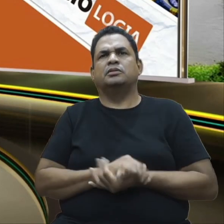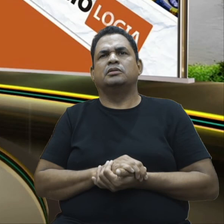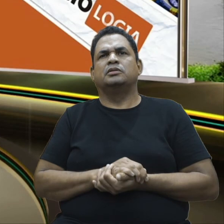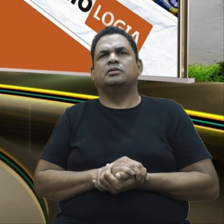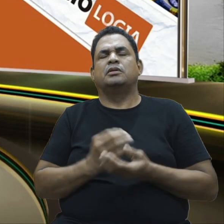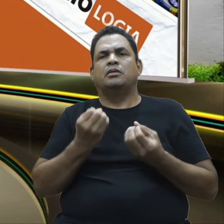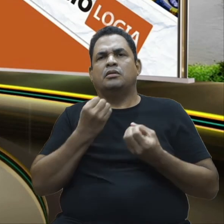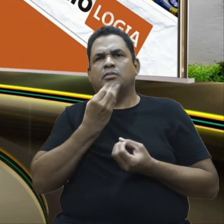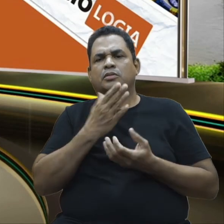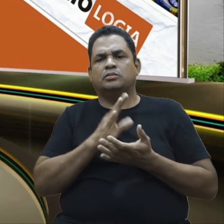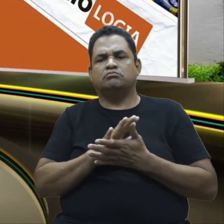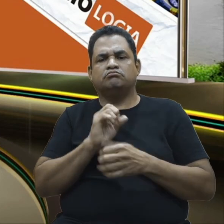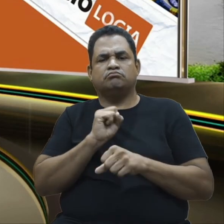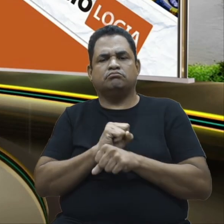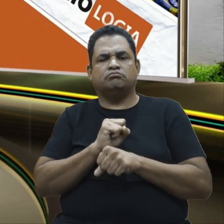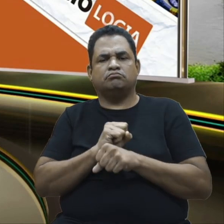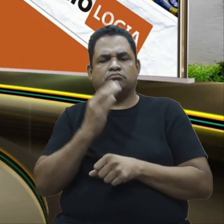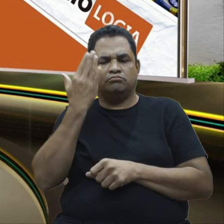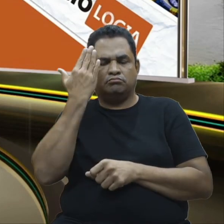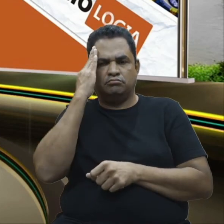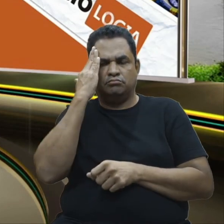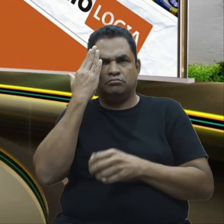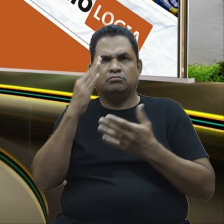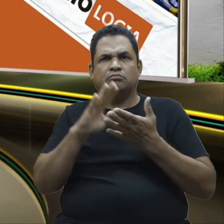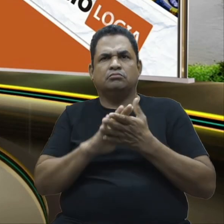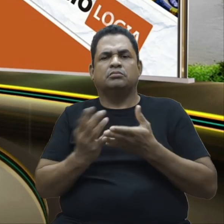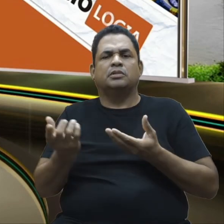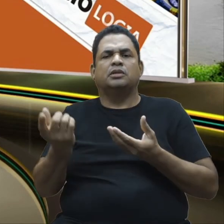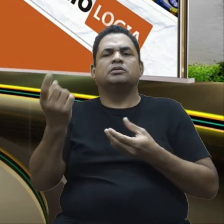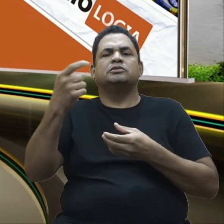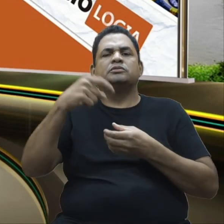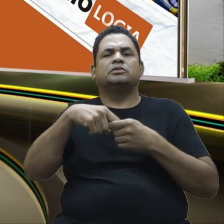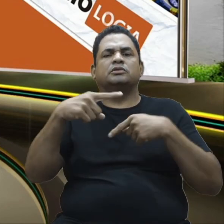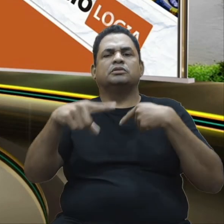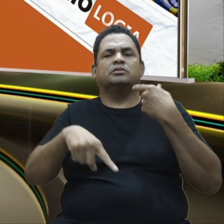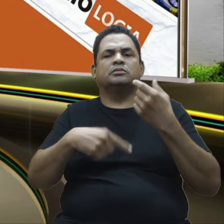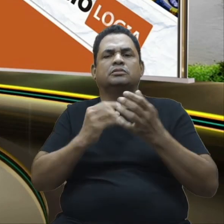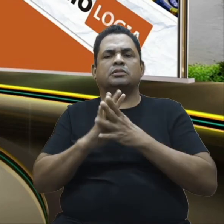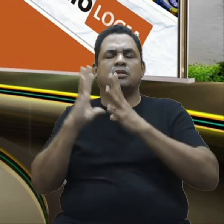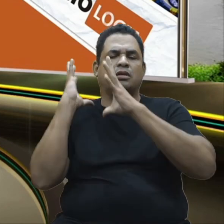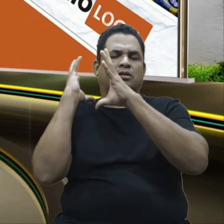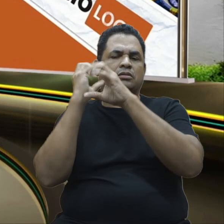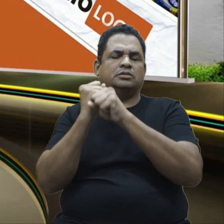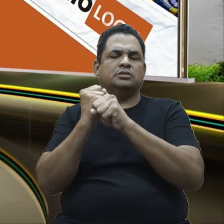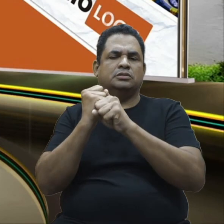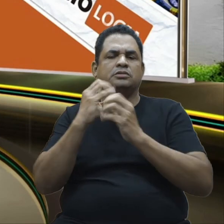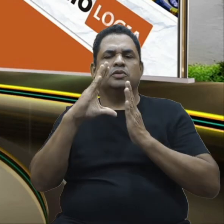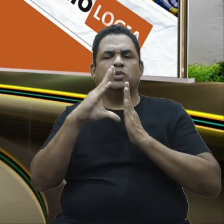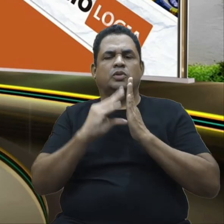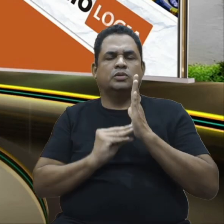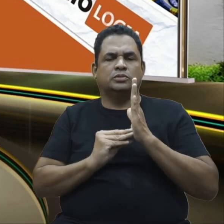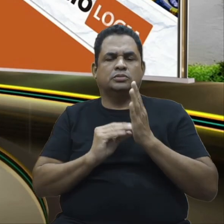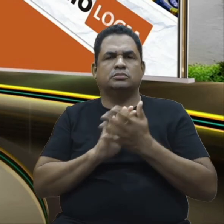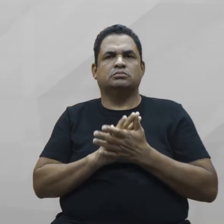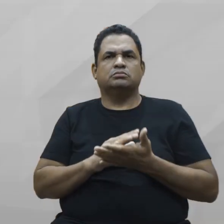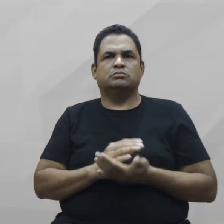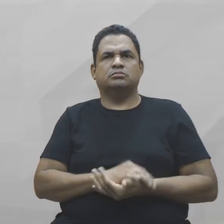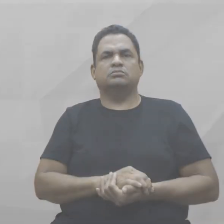bom? Espero que vocês tenham entendido aí e a gente volta daqui a pouco para a nossa revisão de conteúdos. Até lá!